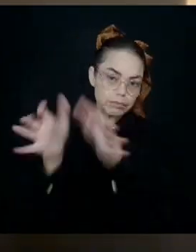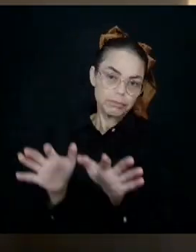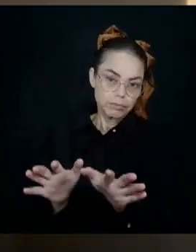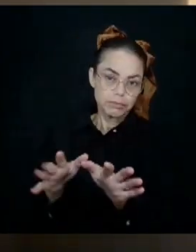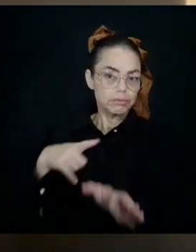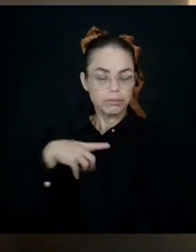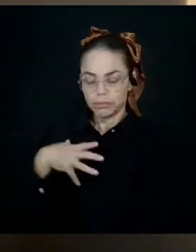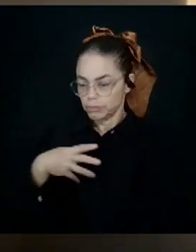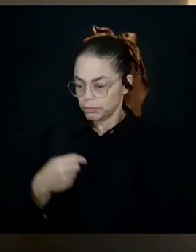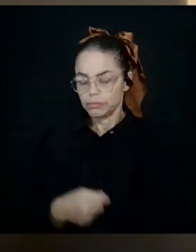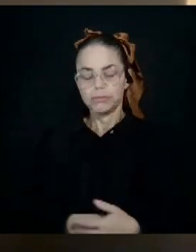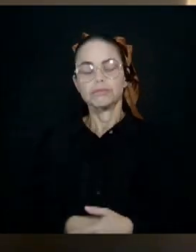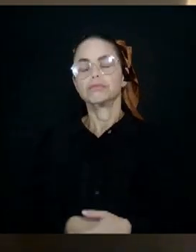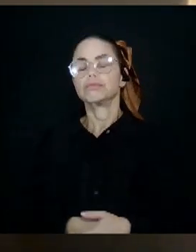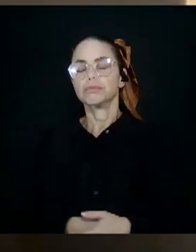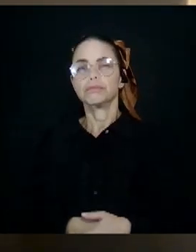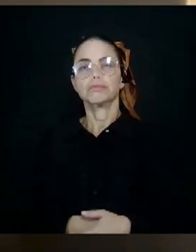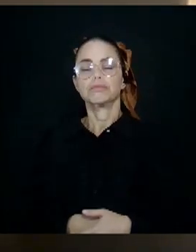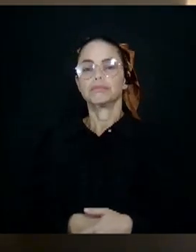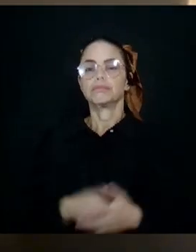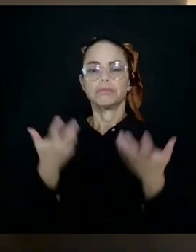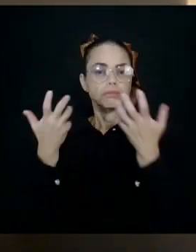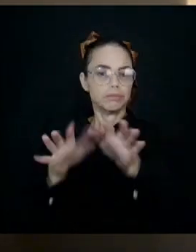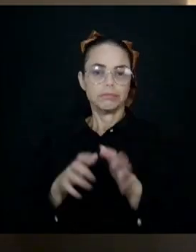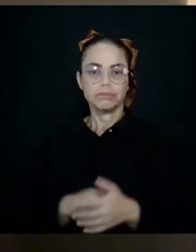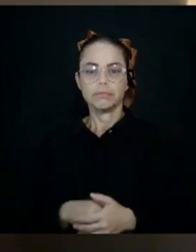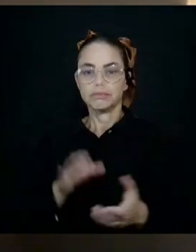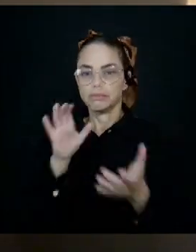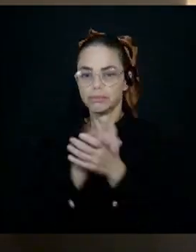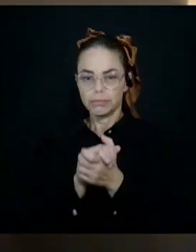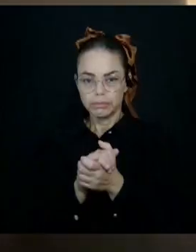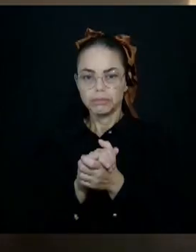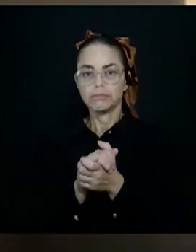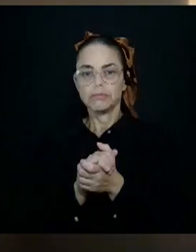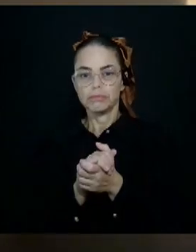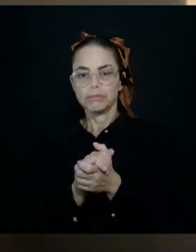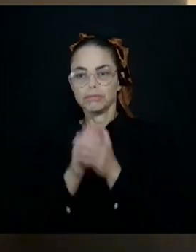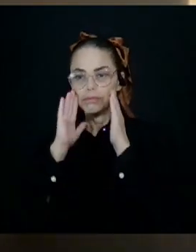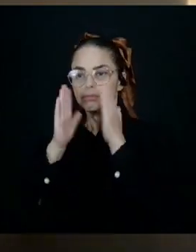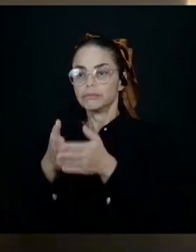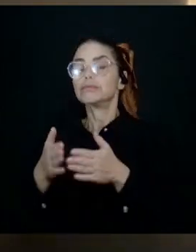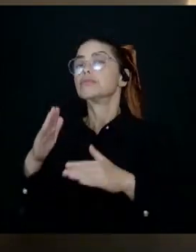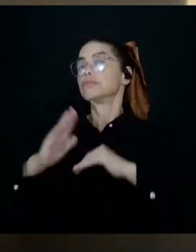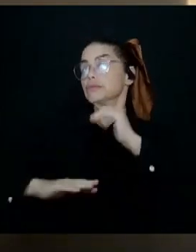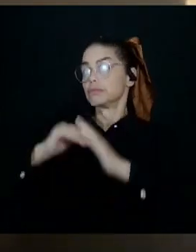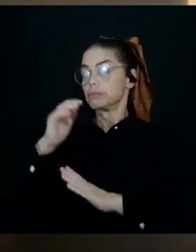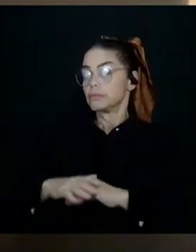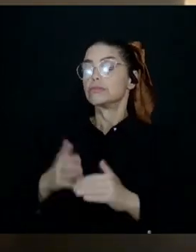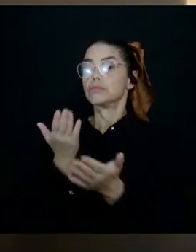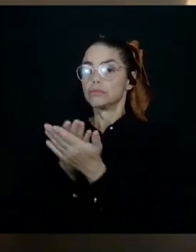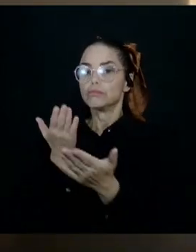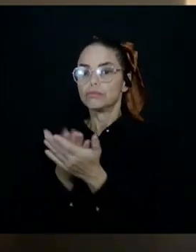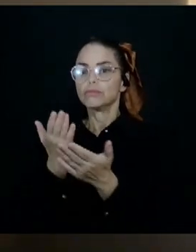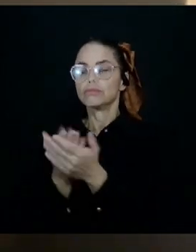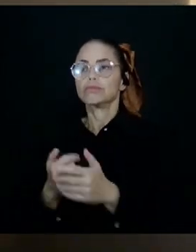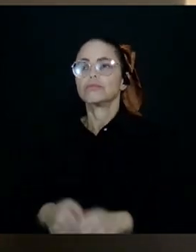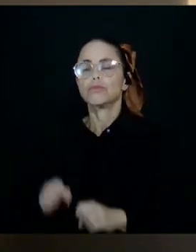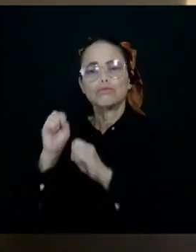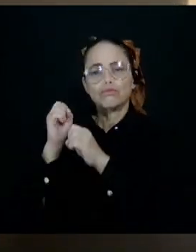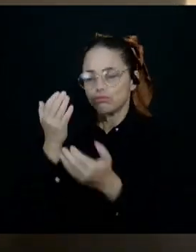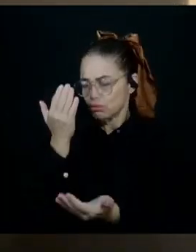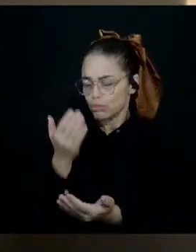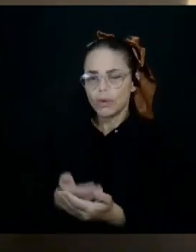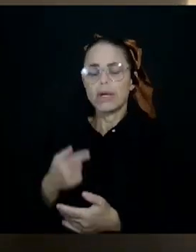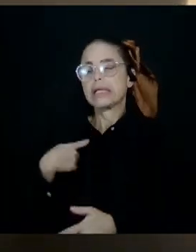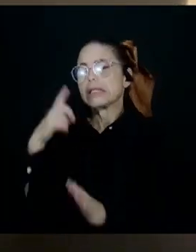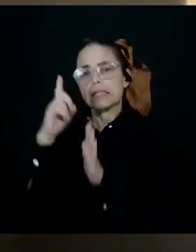ela não quer ter um casamento, que ela quer focar muito mais no lado profissional e tal, é direito dela e é escolha